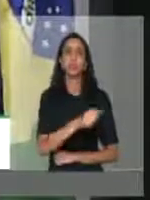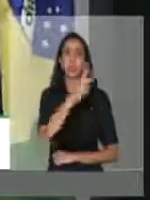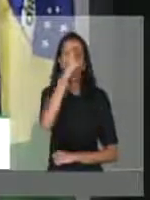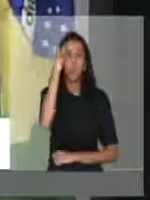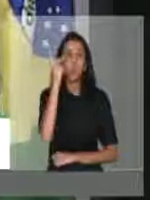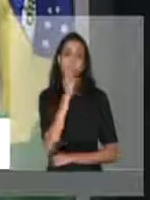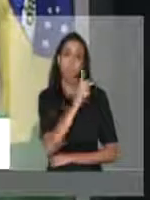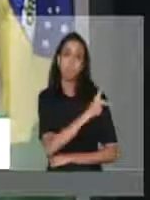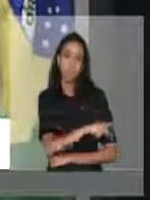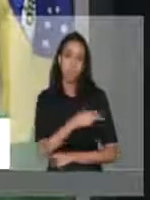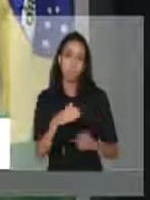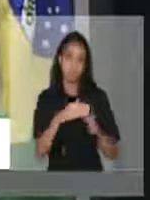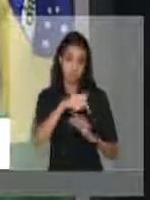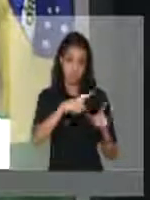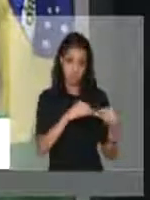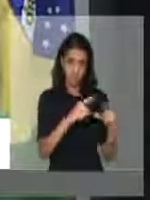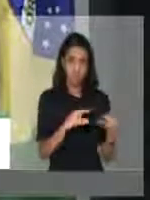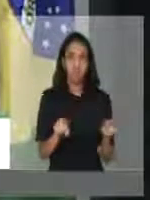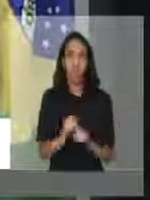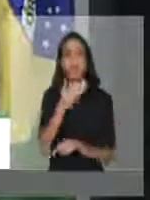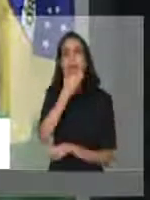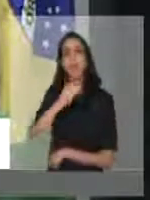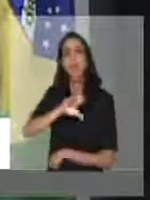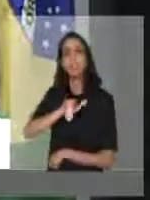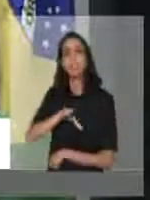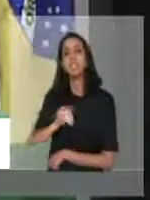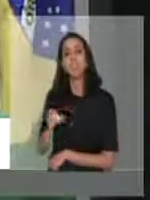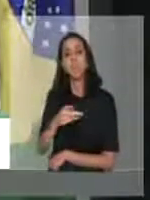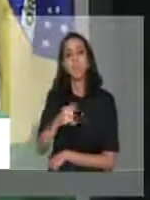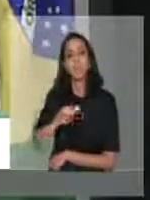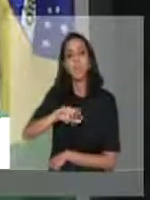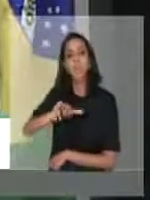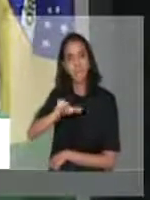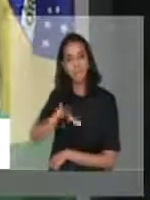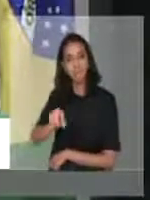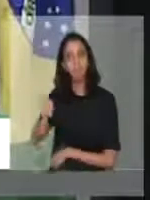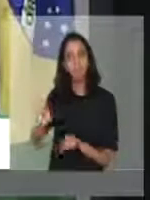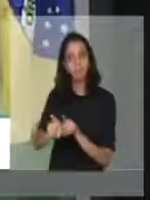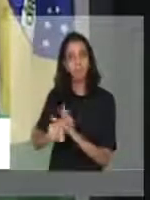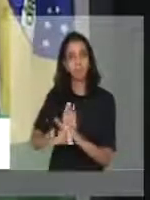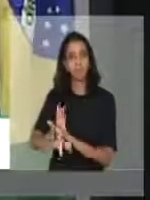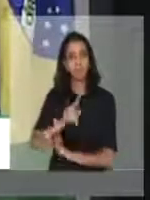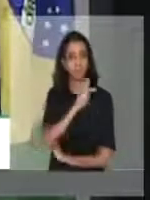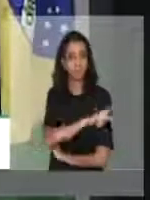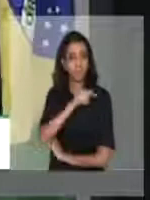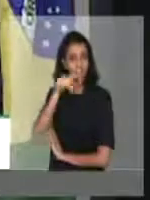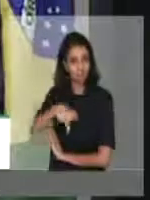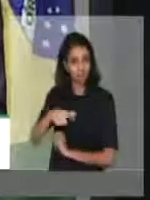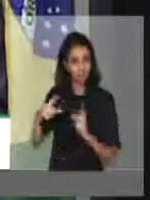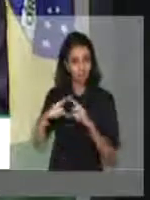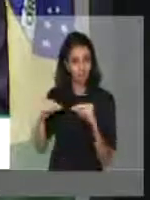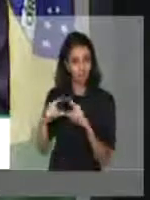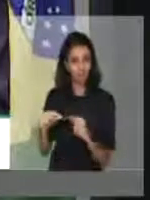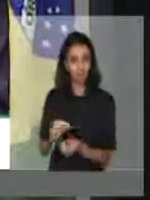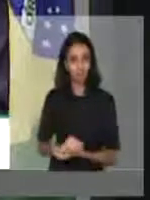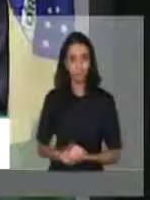Brasília, o Chico Pereira, que representa também piauiense aqui em Brasília,